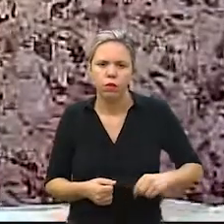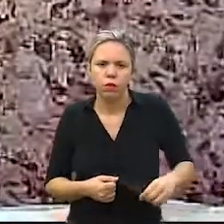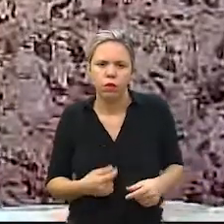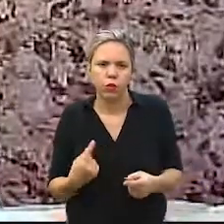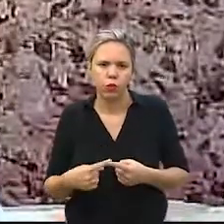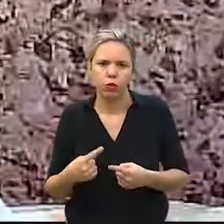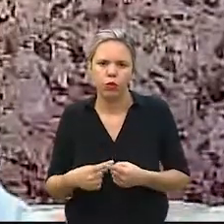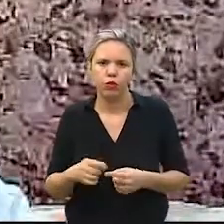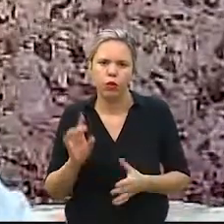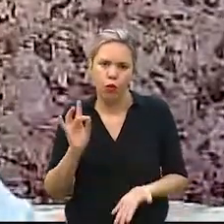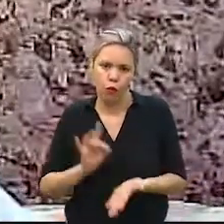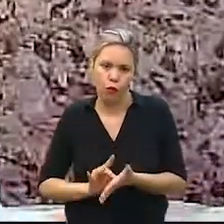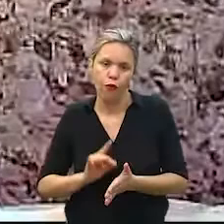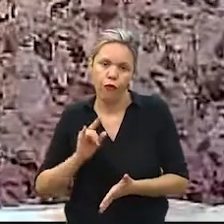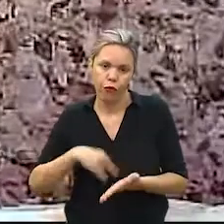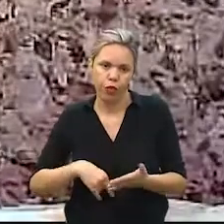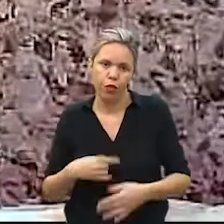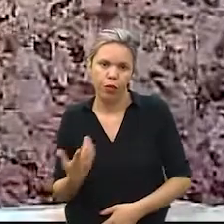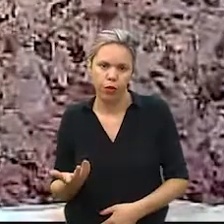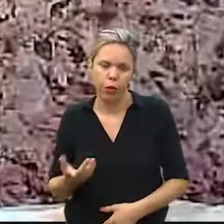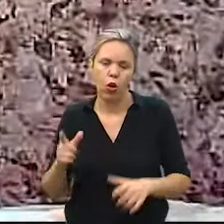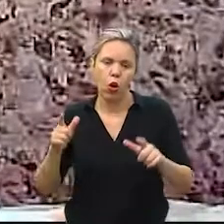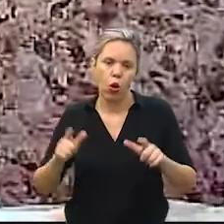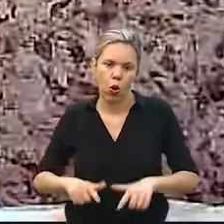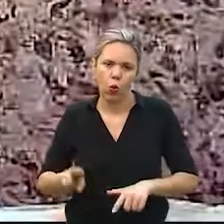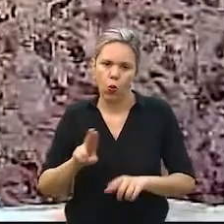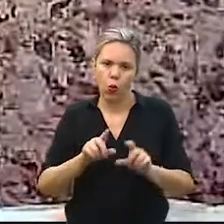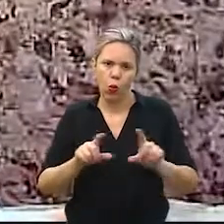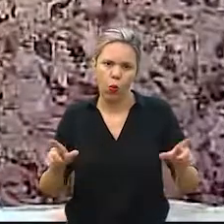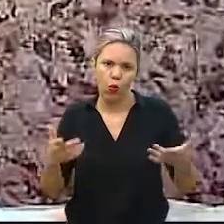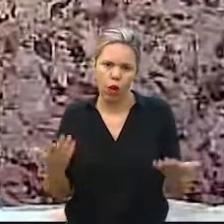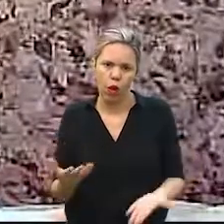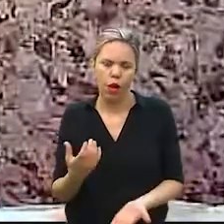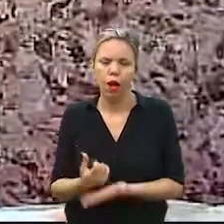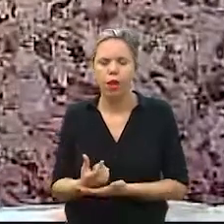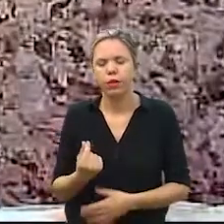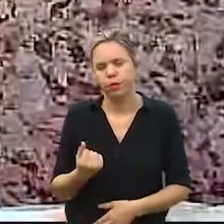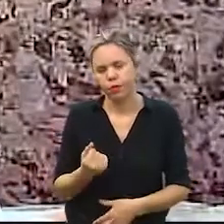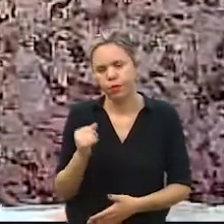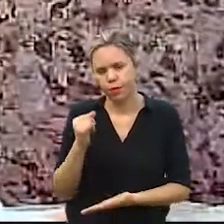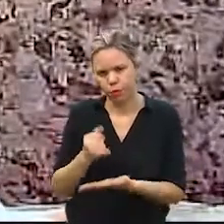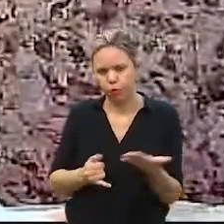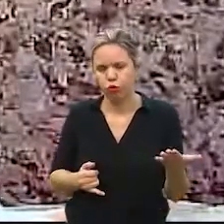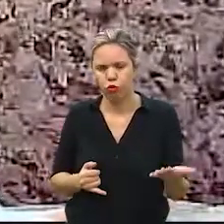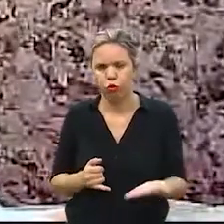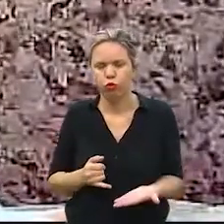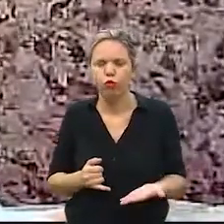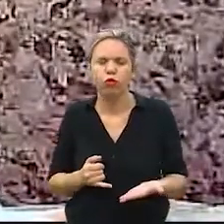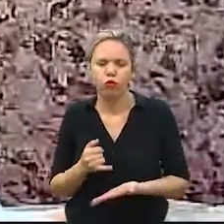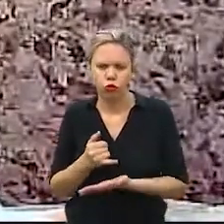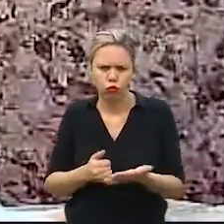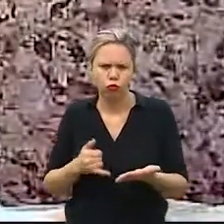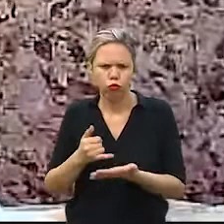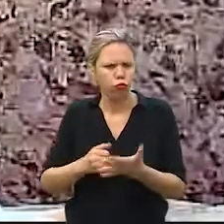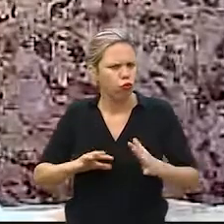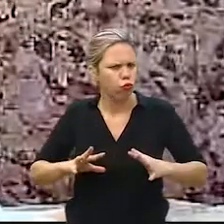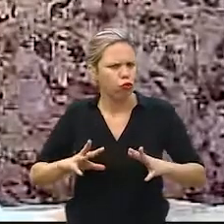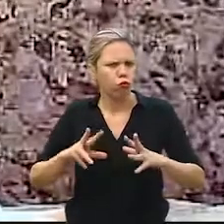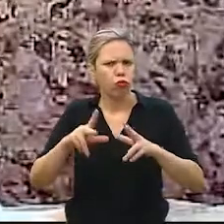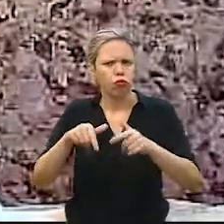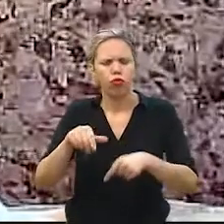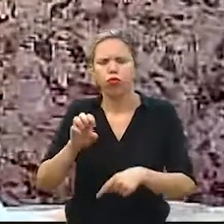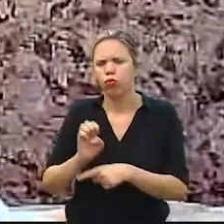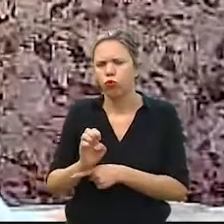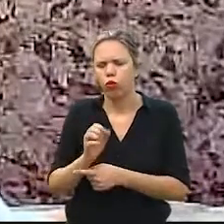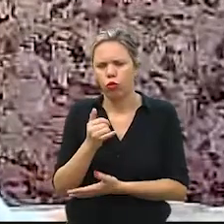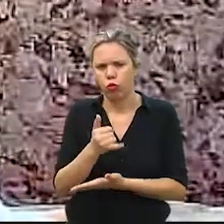Porque oficialmente é o local da placa que recebe o imposto. Esses impostos, todos os